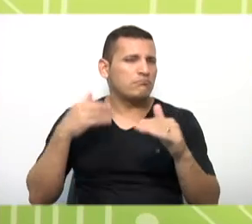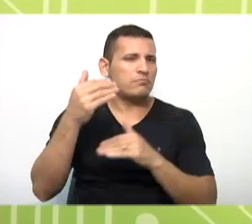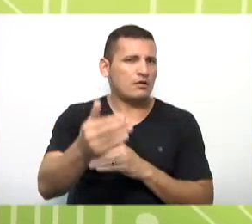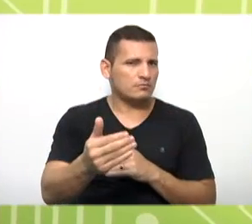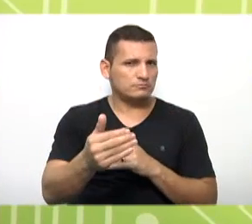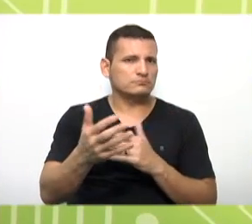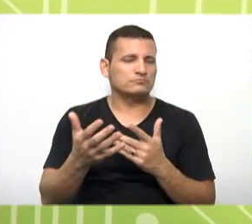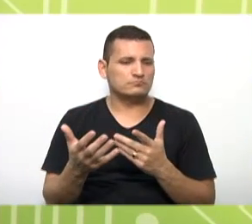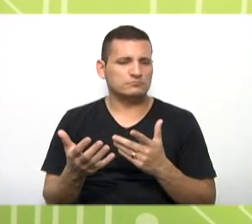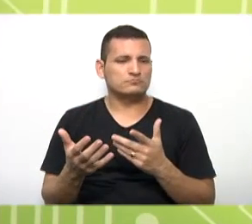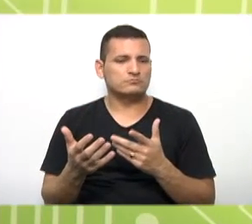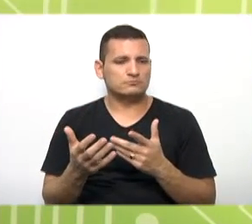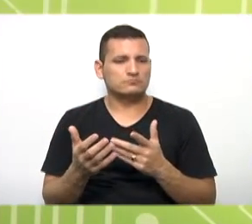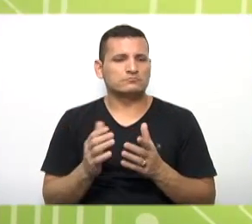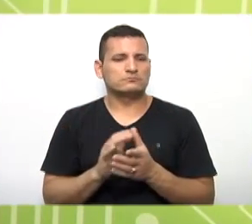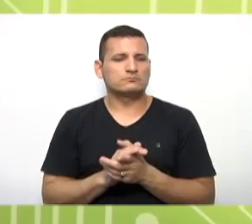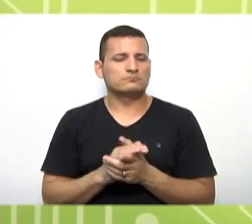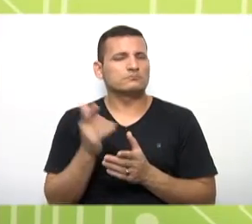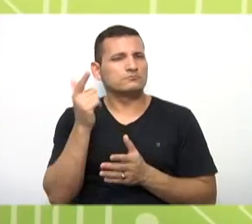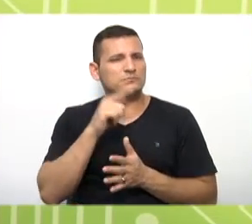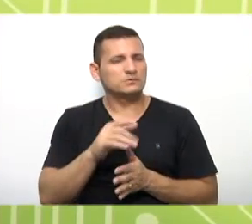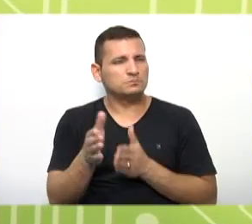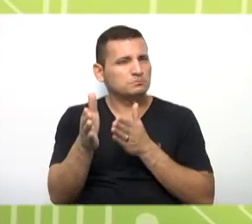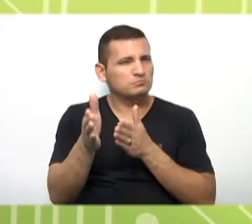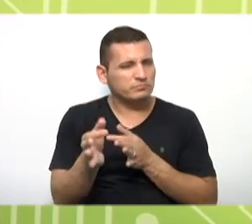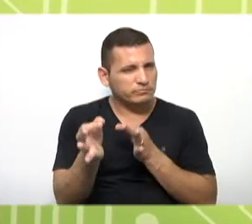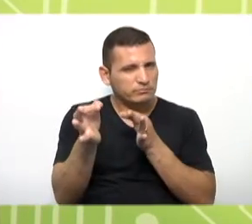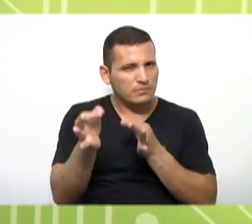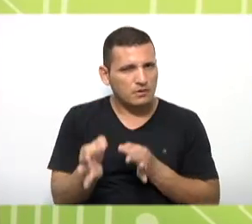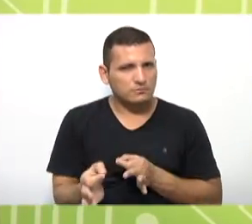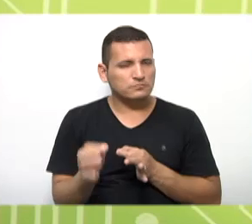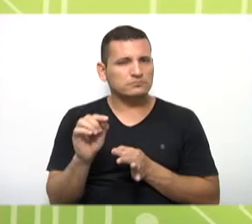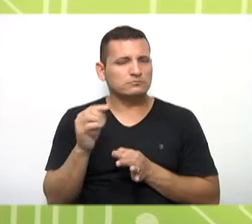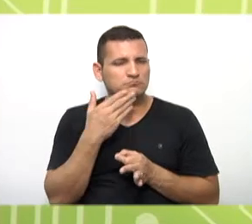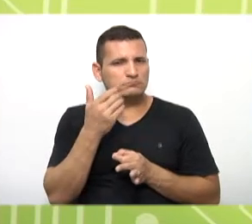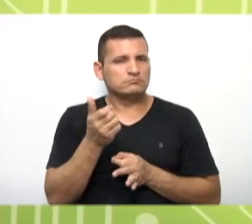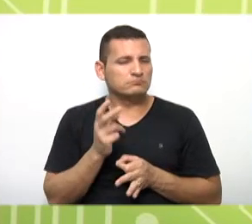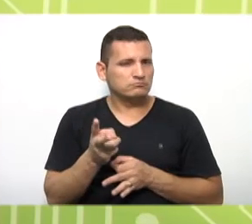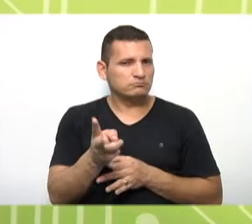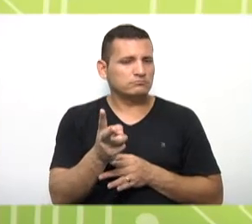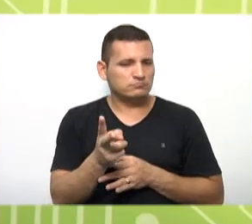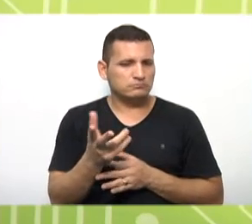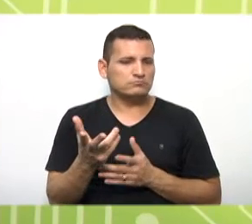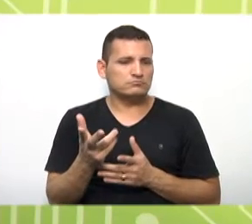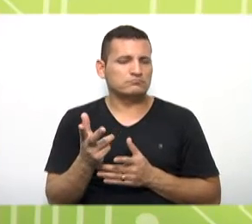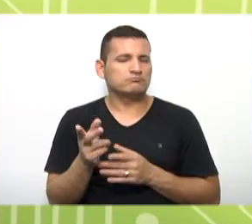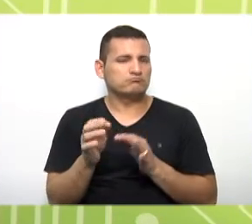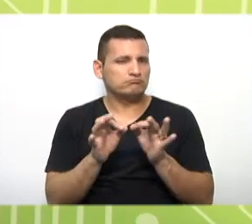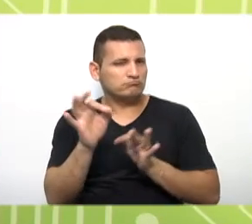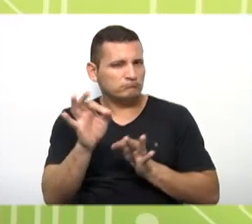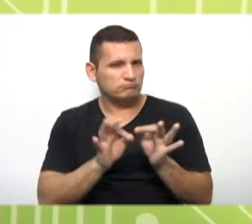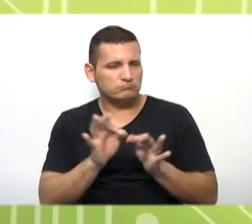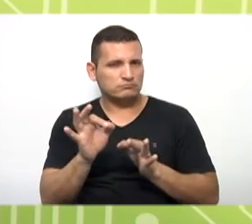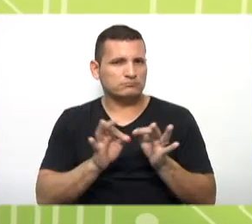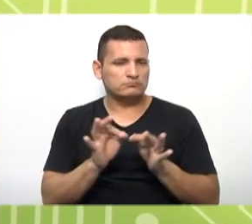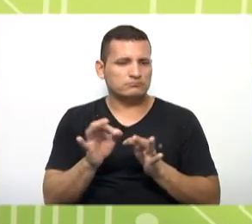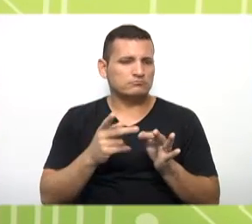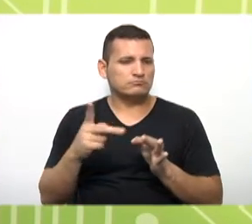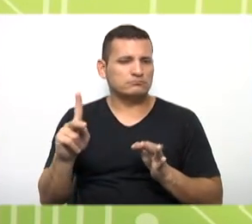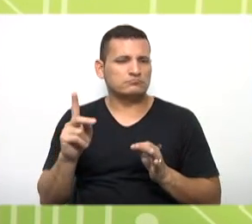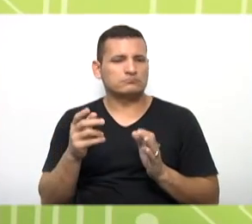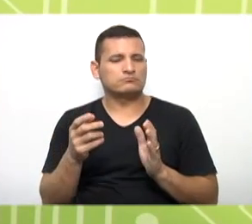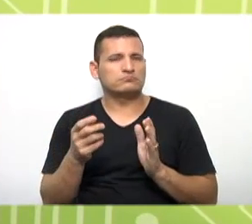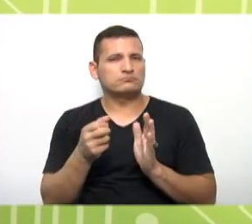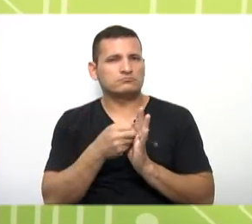com que alinhem, utilizem a melhoria contínua para ajustar os